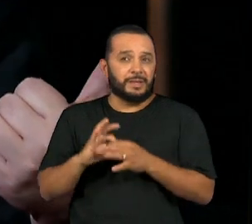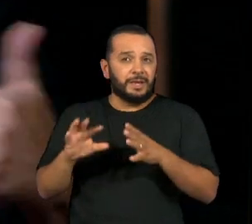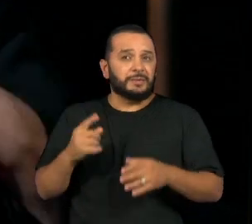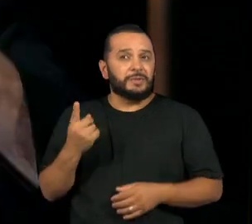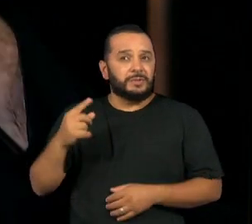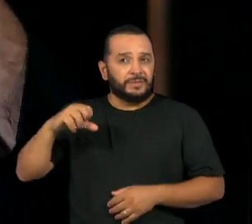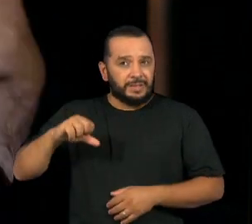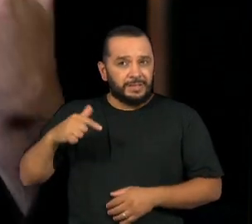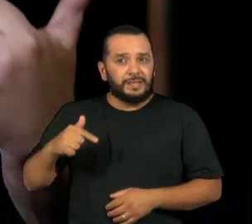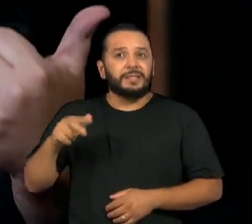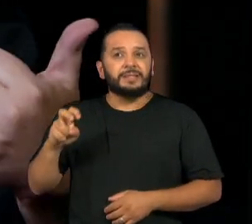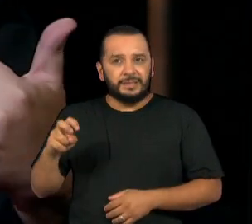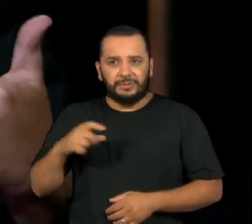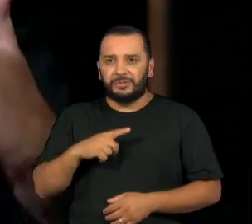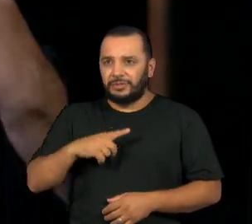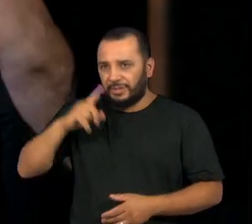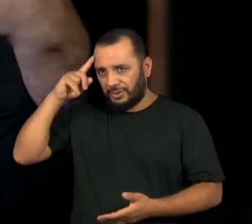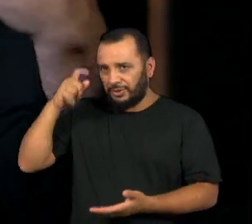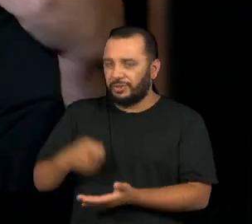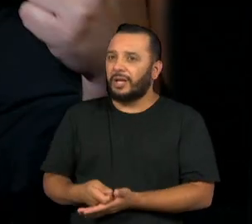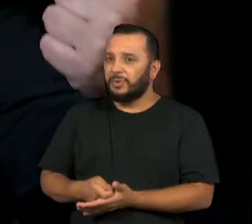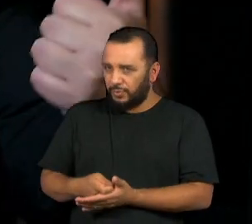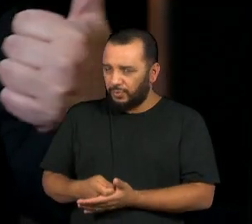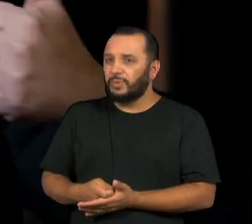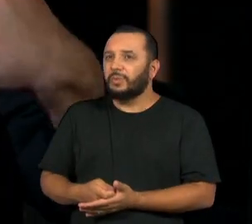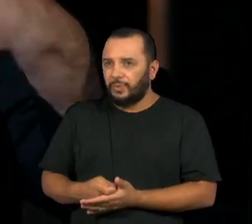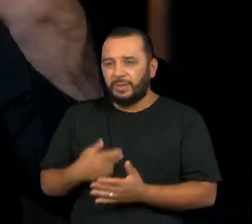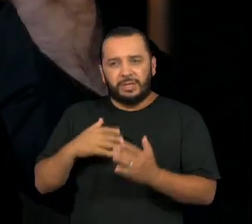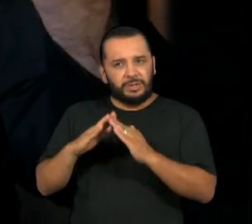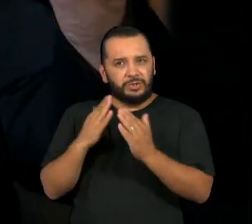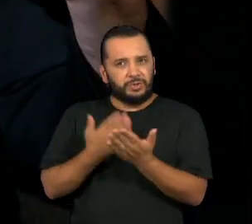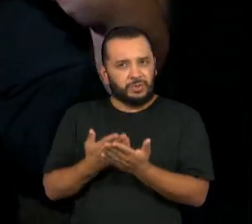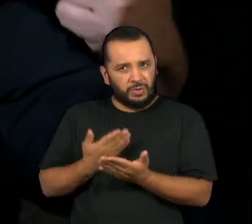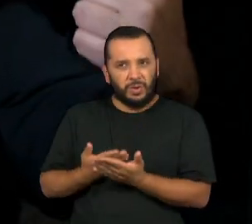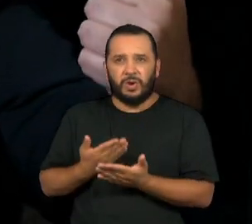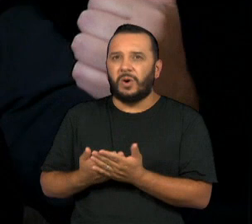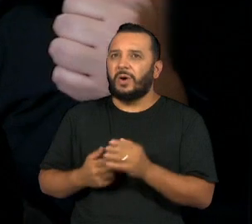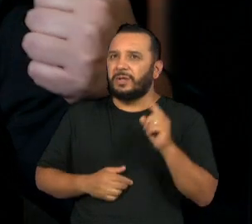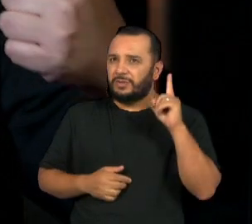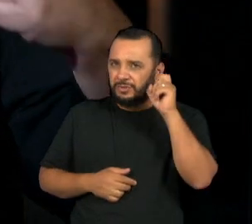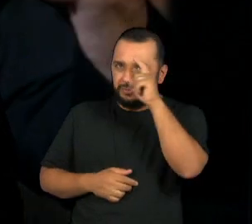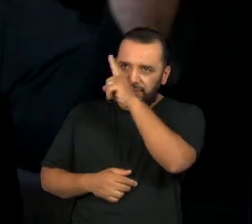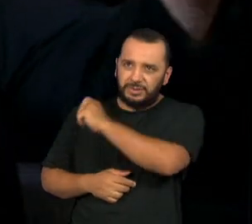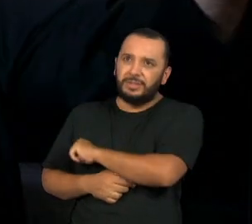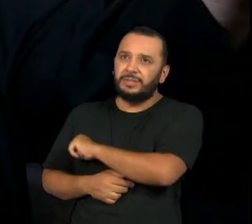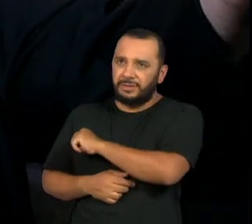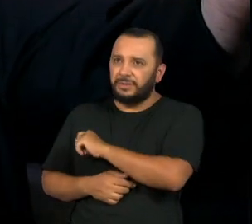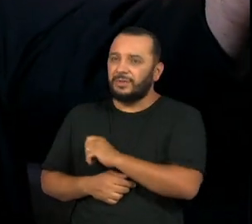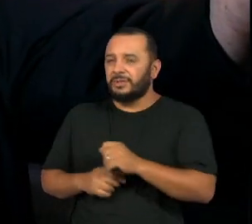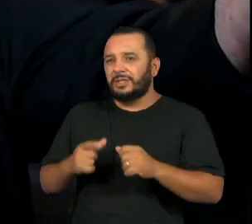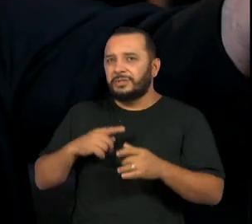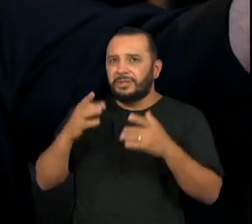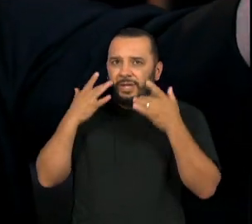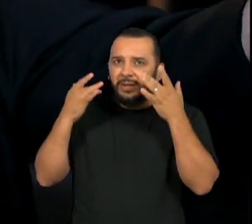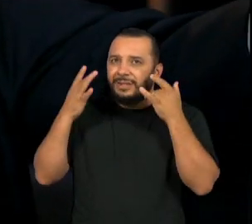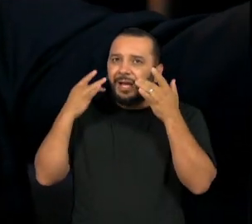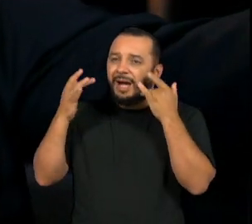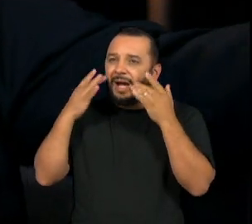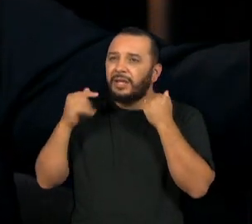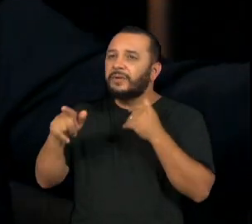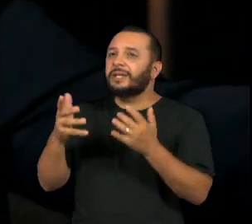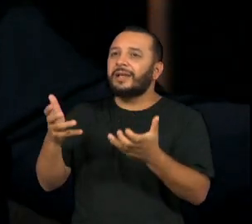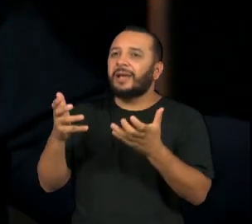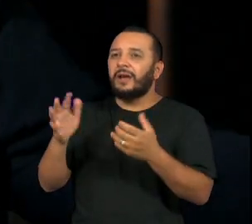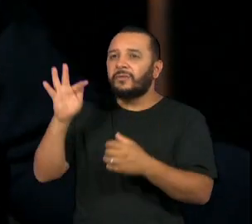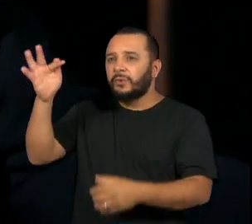aquela ditadura, aquela, né, Caetano de Campos, a escola, era duro você... Tinha uma peça de teatro que se chamava Você Quer Ser o Quê